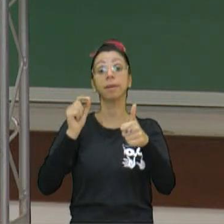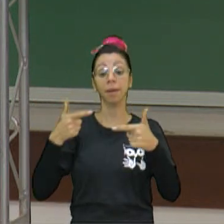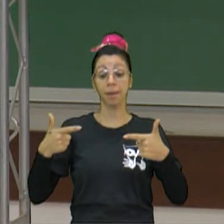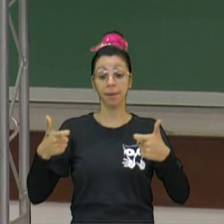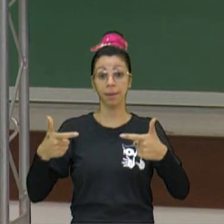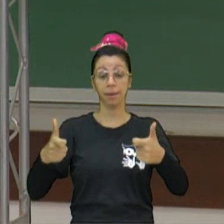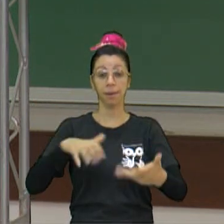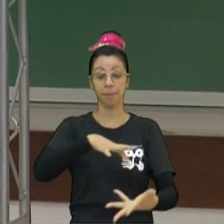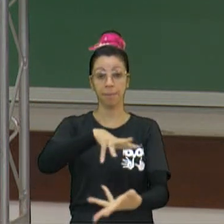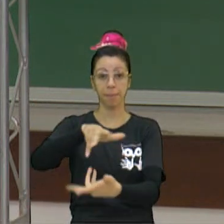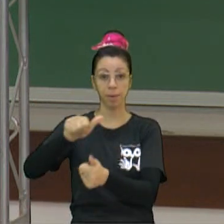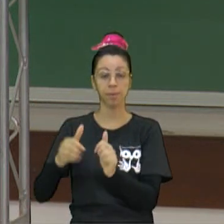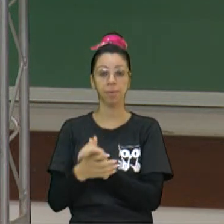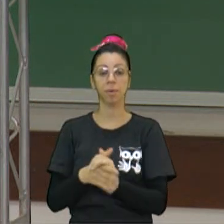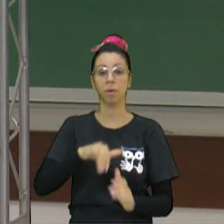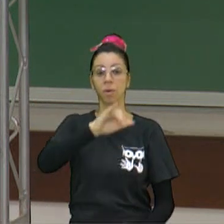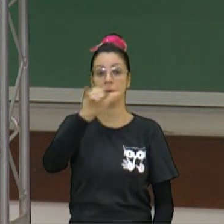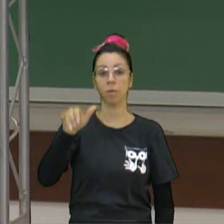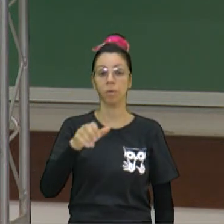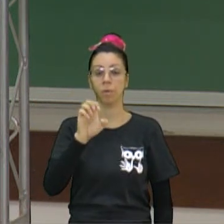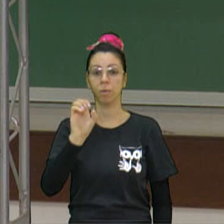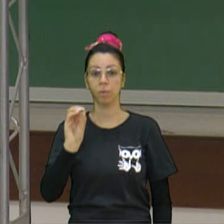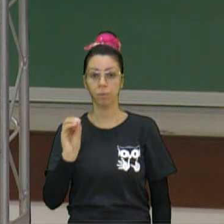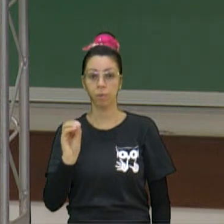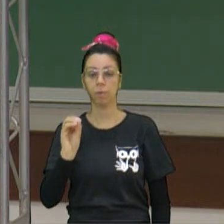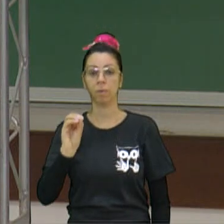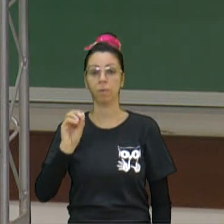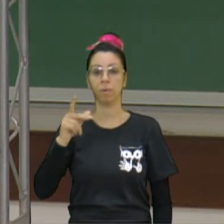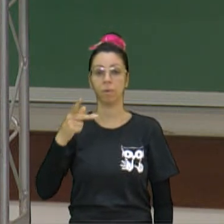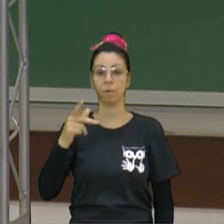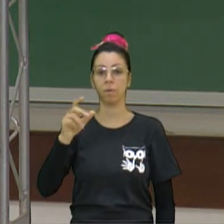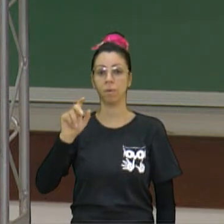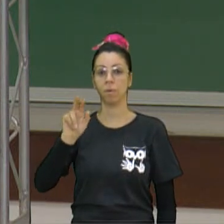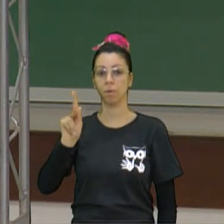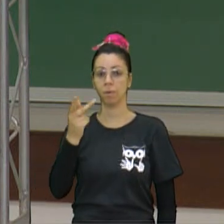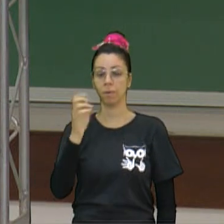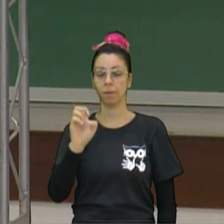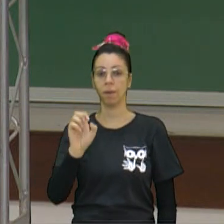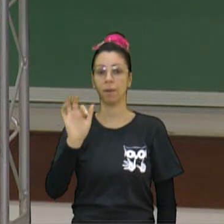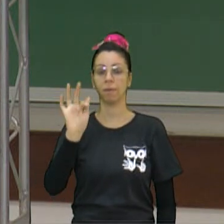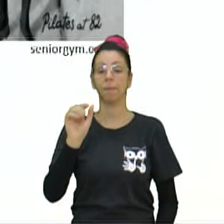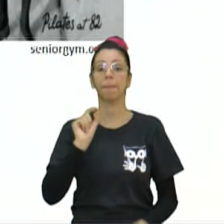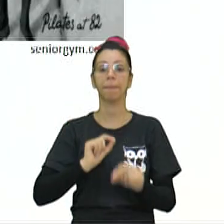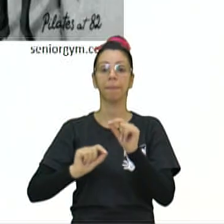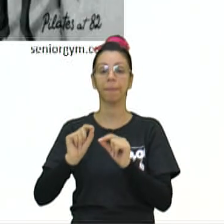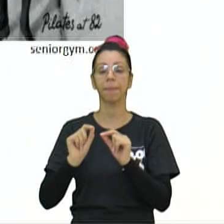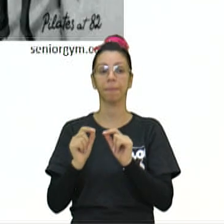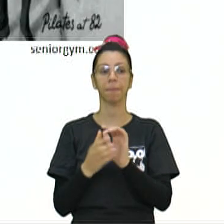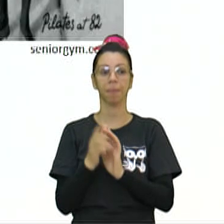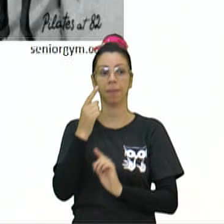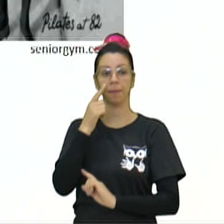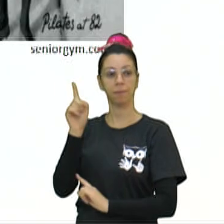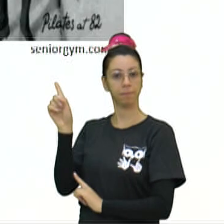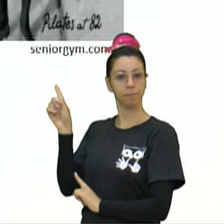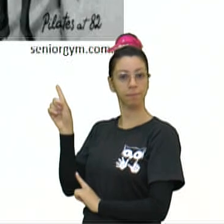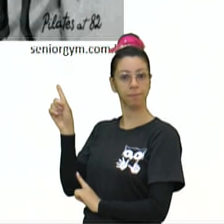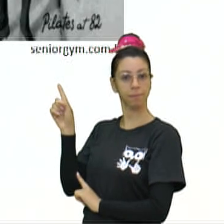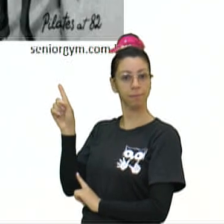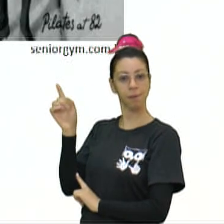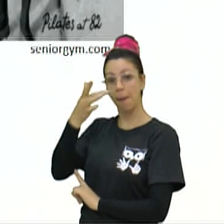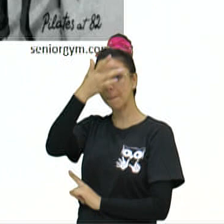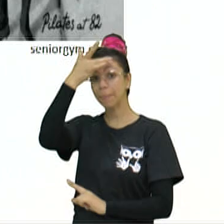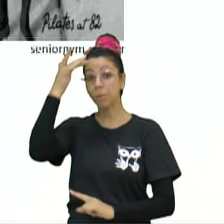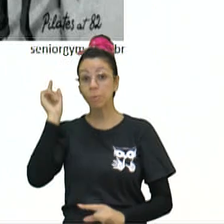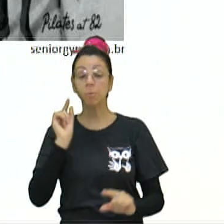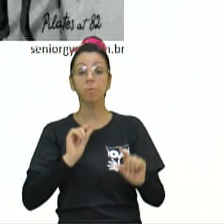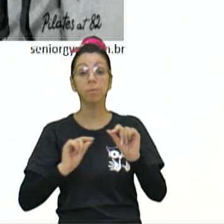Joseph Pilates, para o ganho de força muscular. Então, aqui nessa imagem, como vocês podem ver, então aqui está o criador desse método. Então, esse